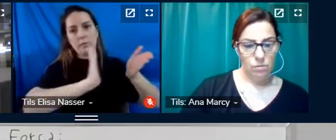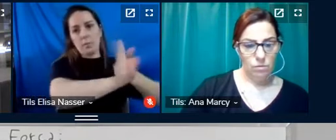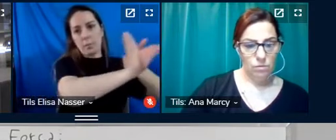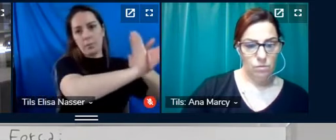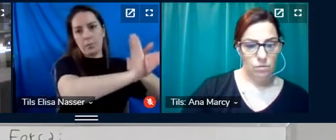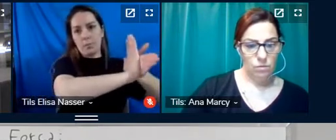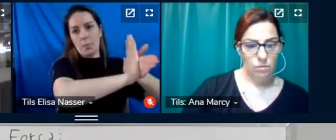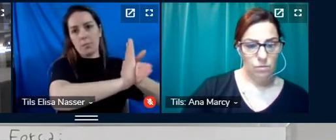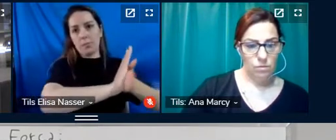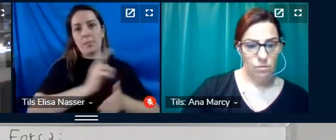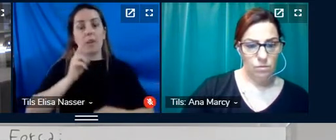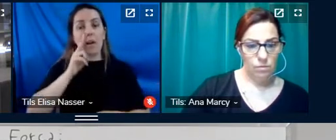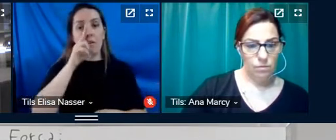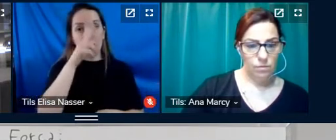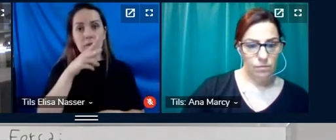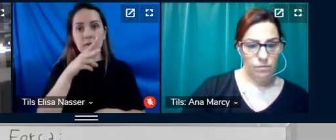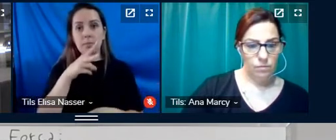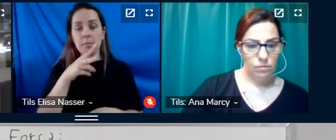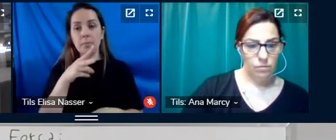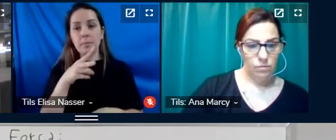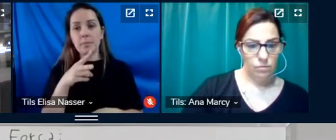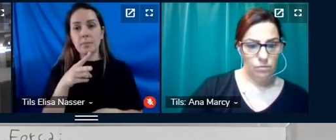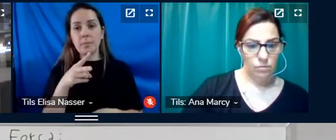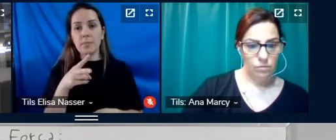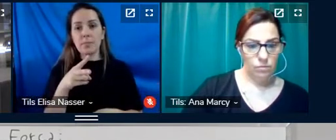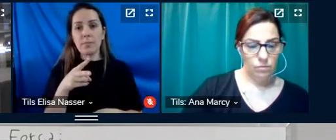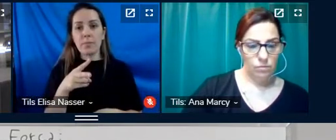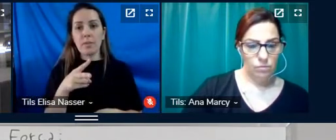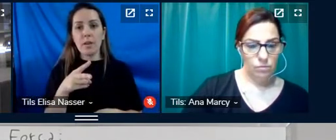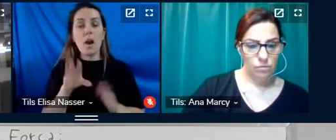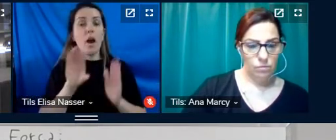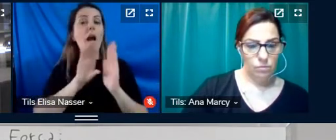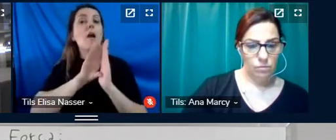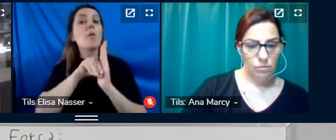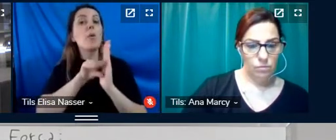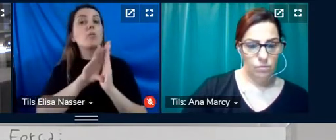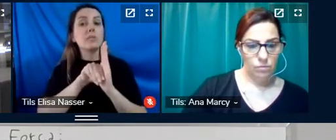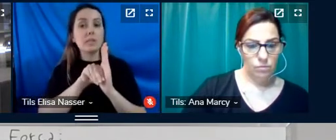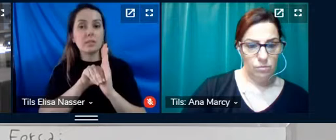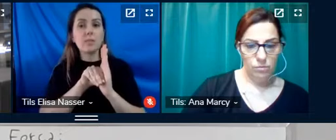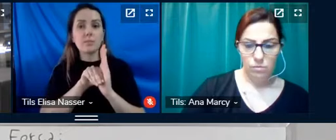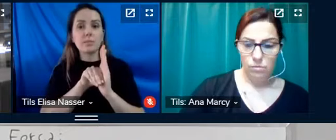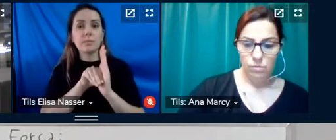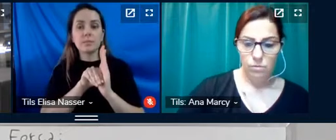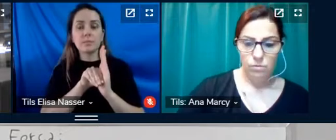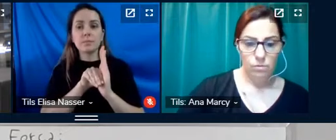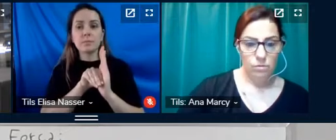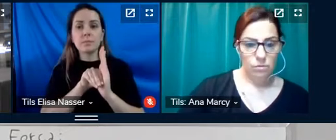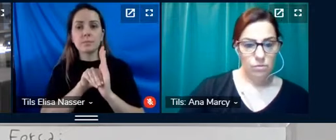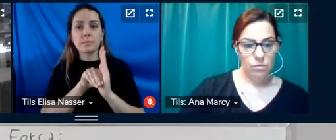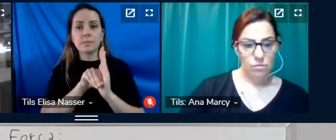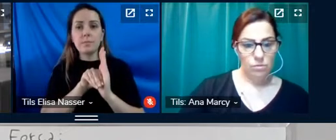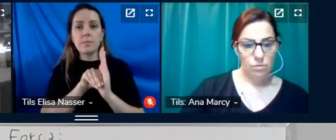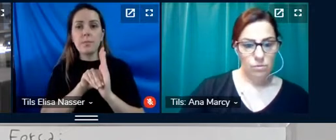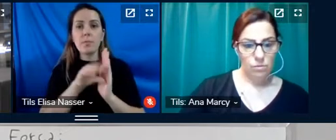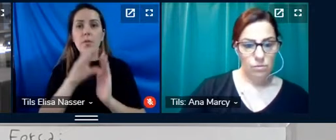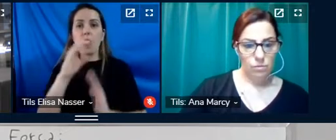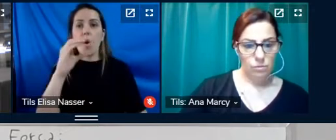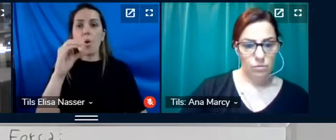ela vem para dar conta. É um conceito, antes de mais nada, por isso que eu já botei aqui conceito